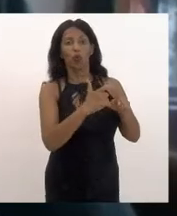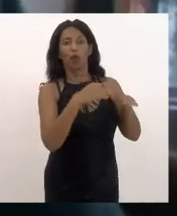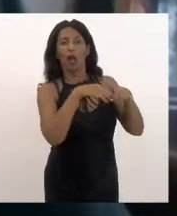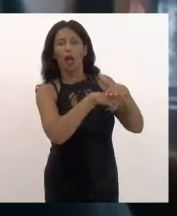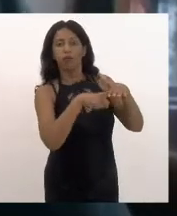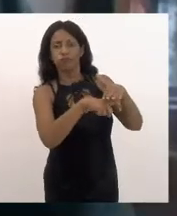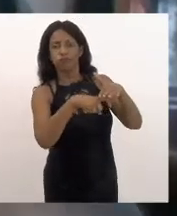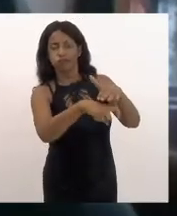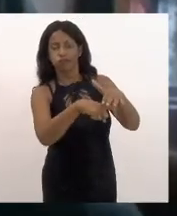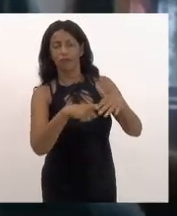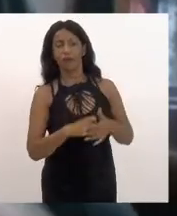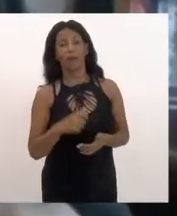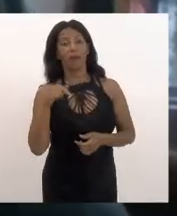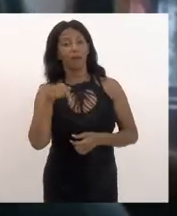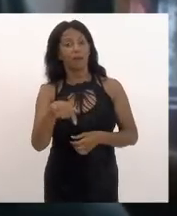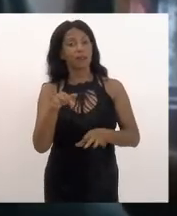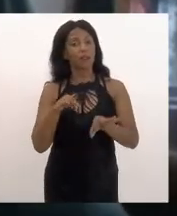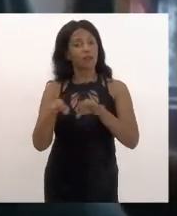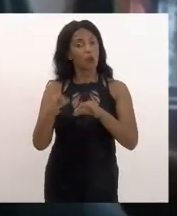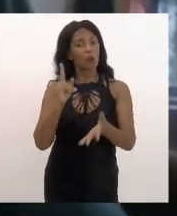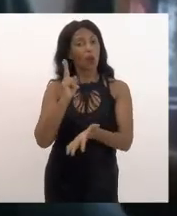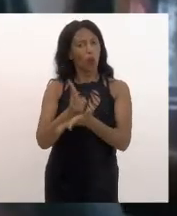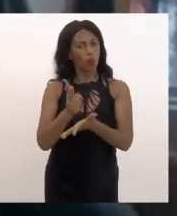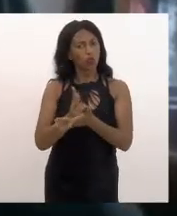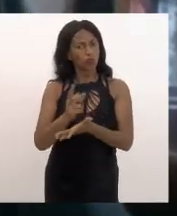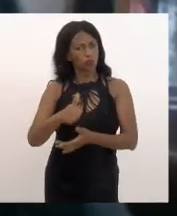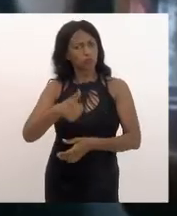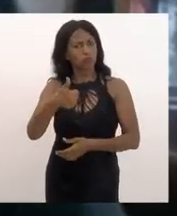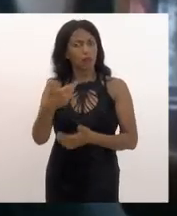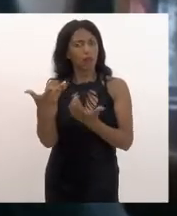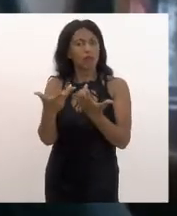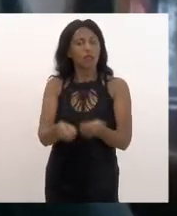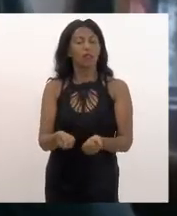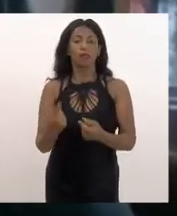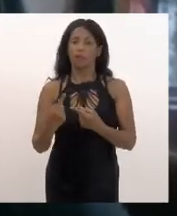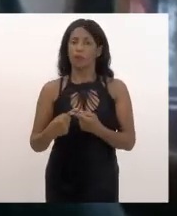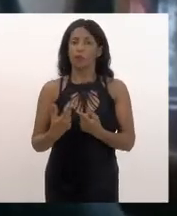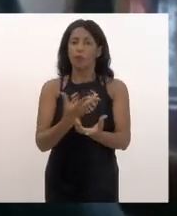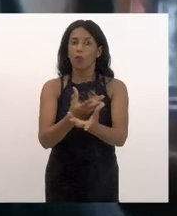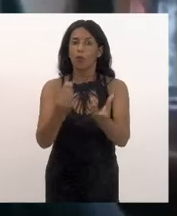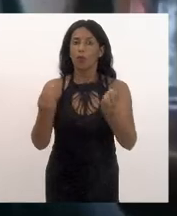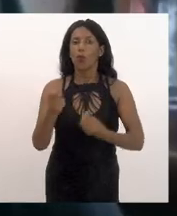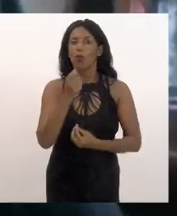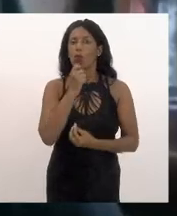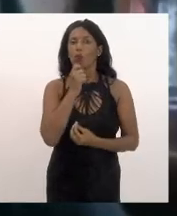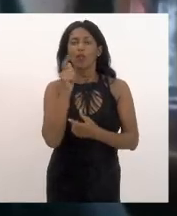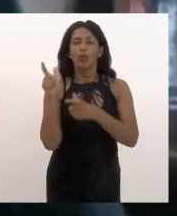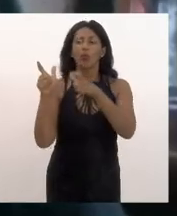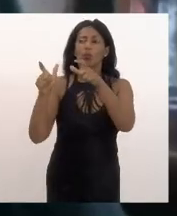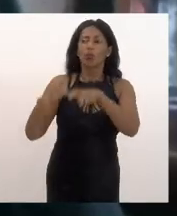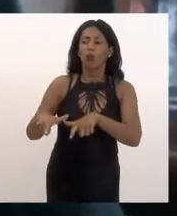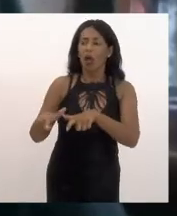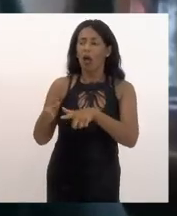não. Mas esse projeto continua válido, porque muitos não têm bicicletário,